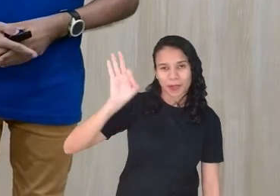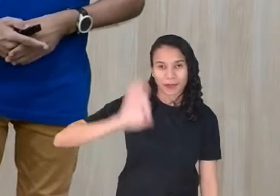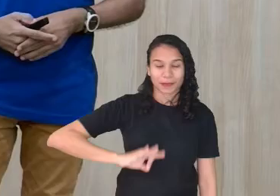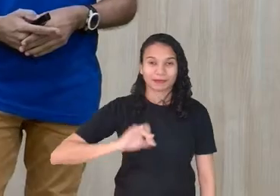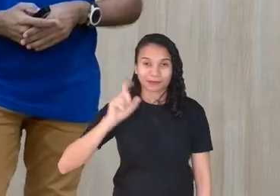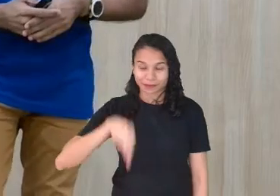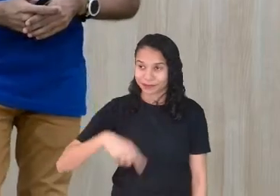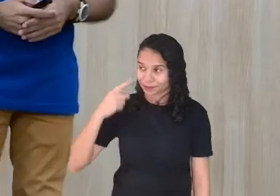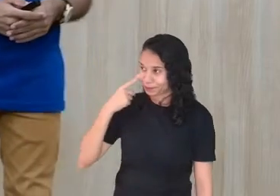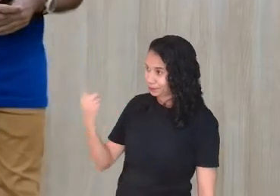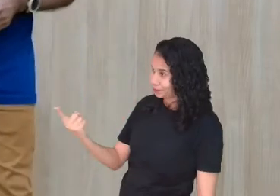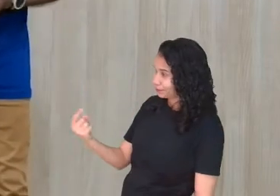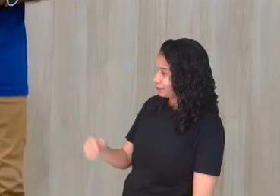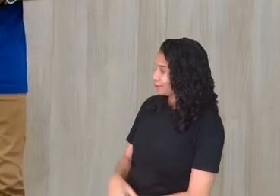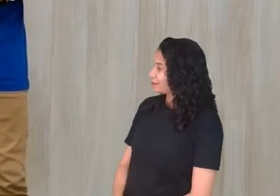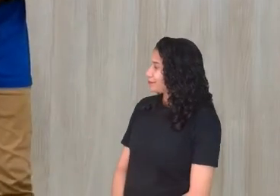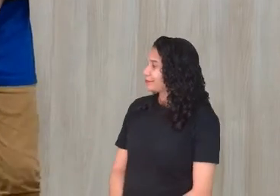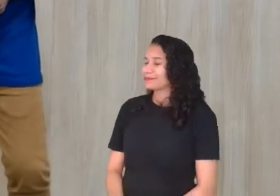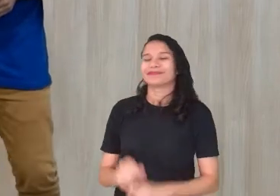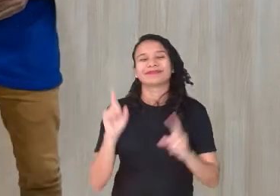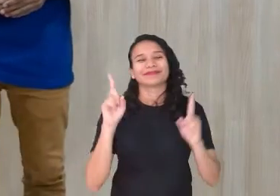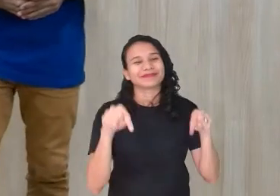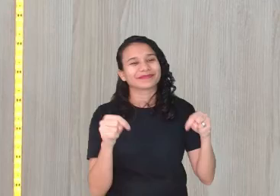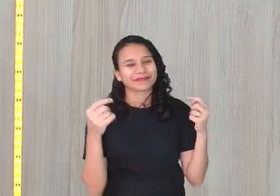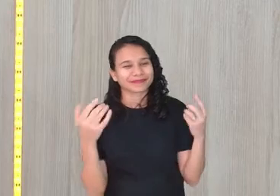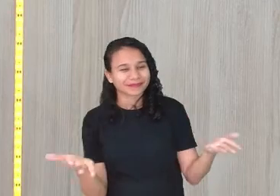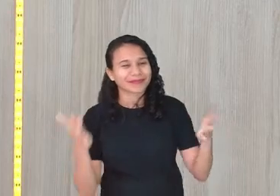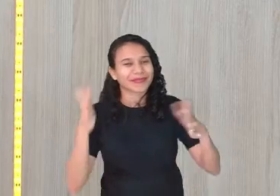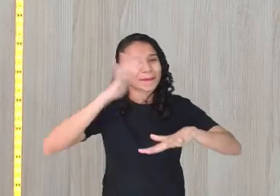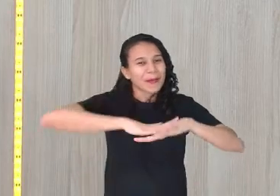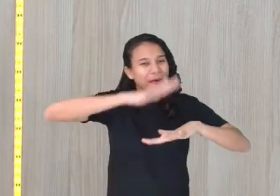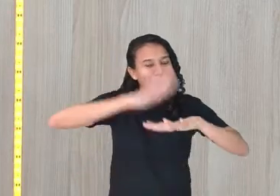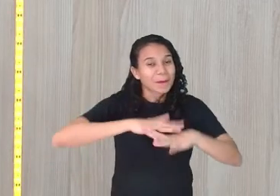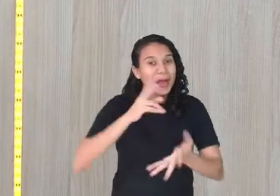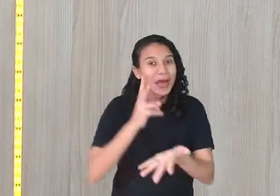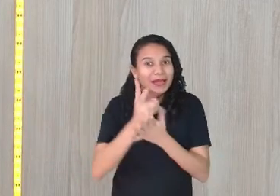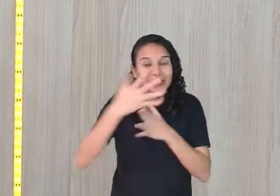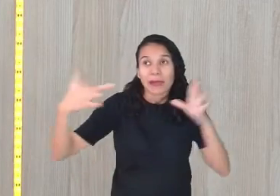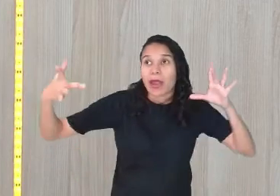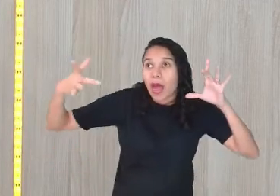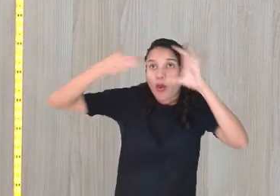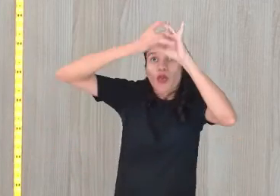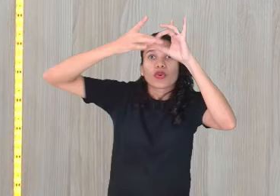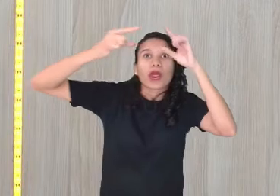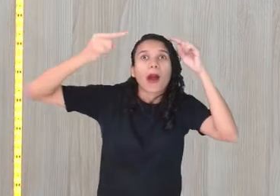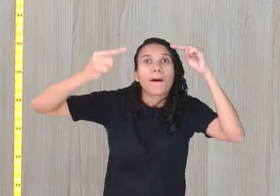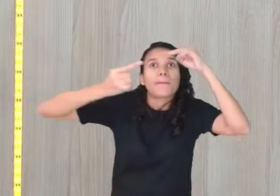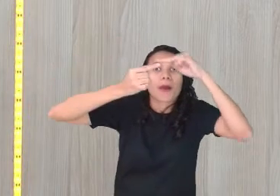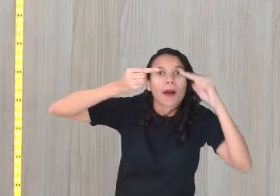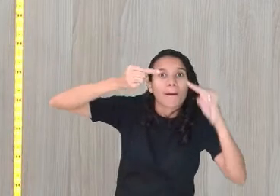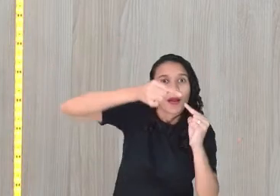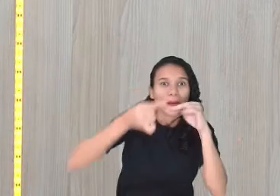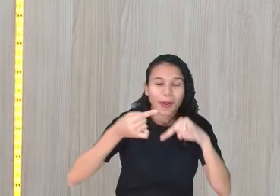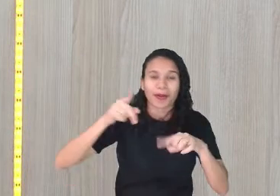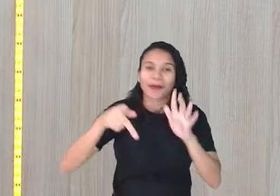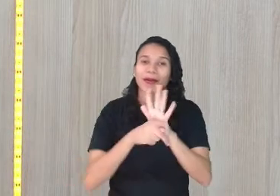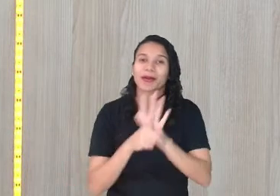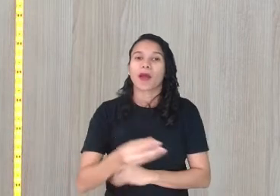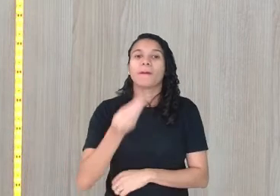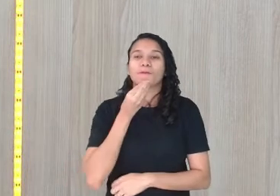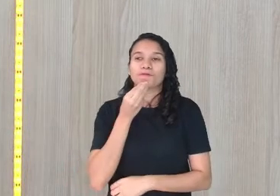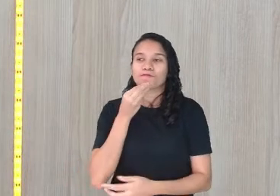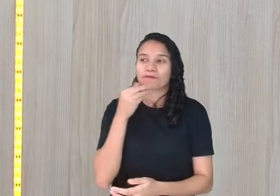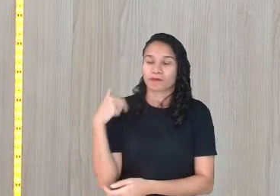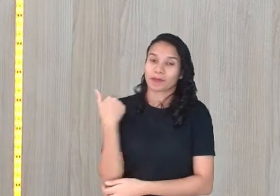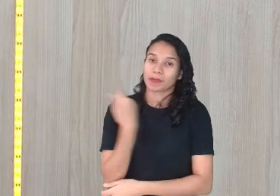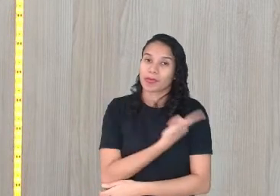Não é isso aí, Tânia? Pois é, Ricardinho. A matemática ela está sempre interligada, né? Você está falando de probabilidade, mas a